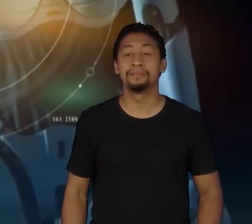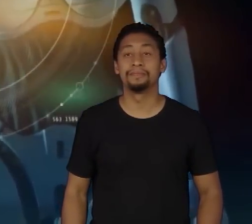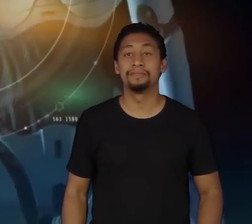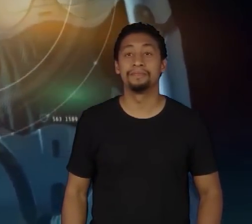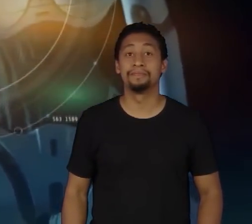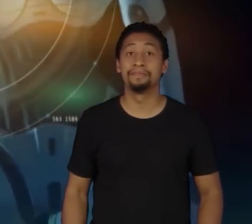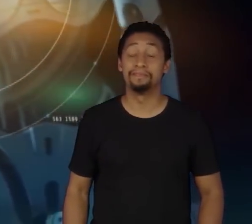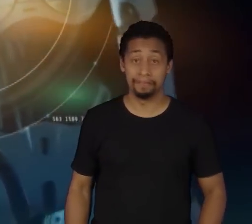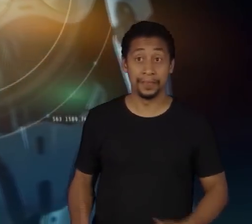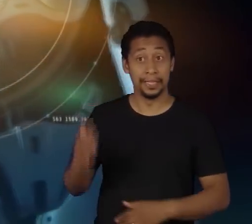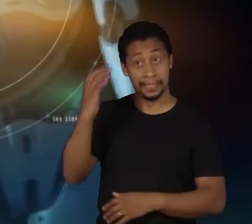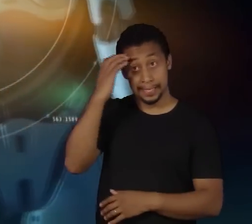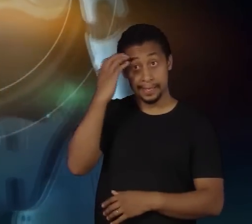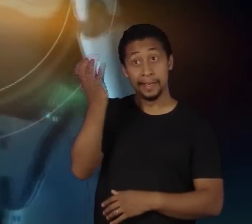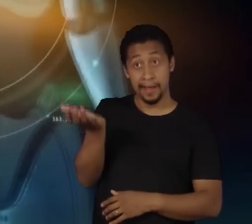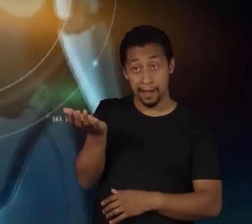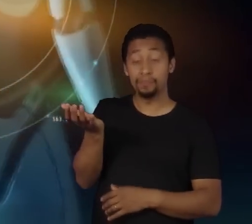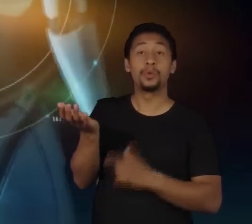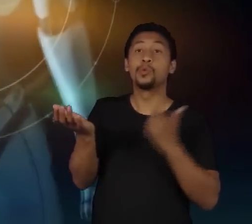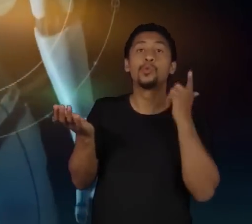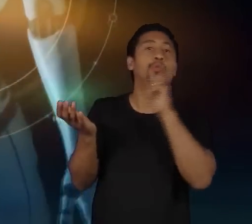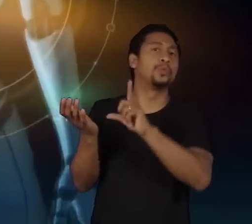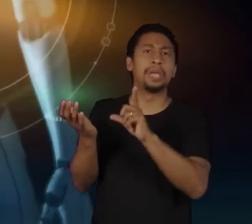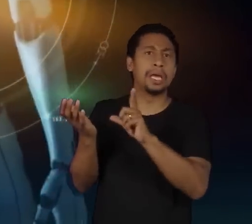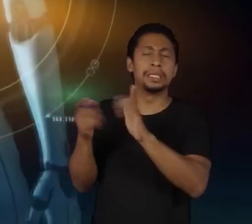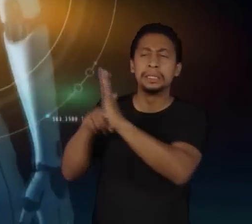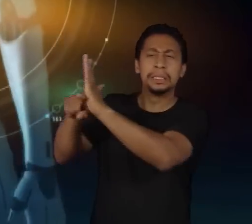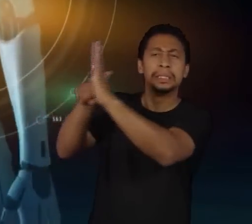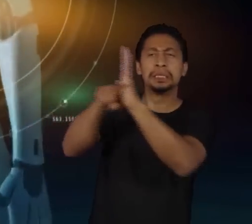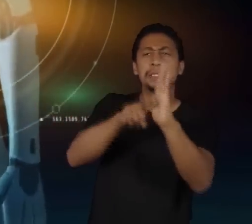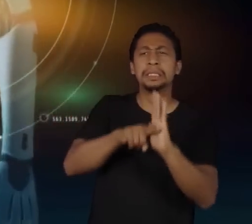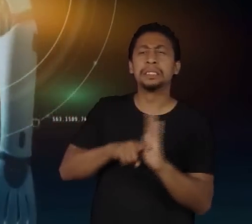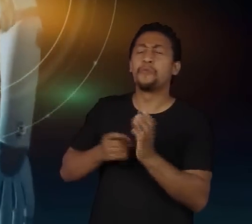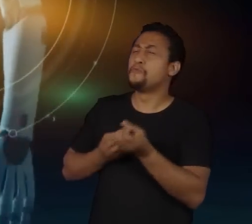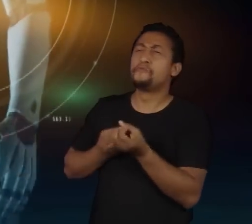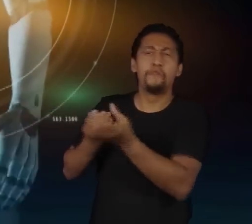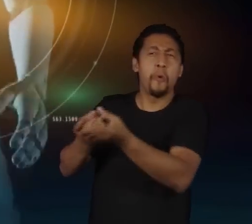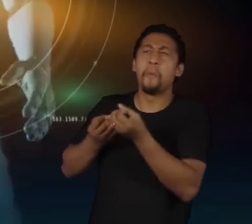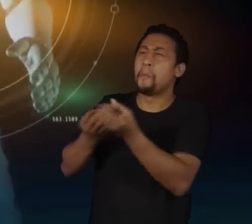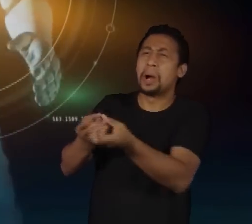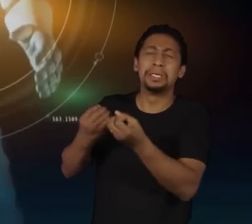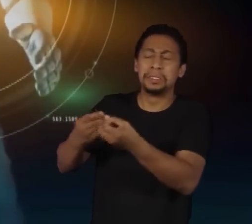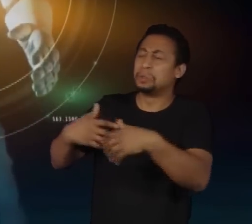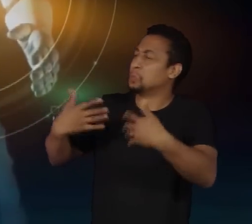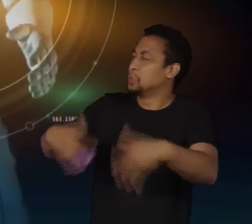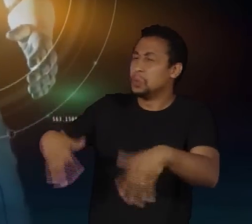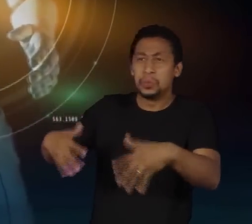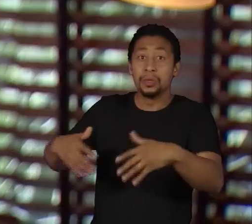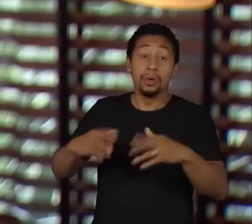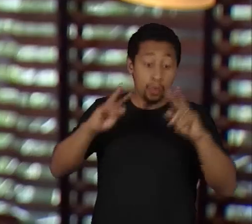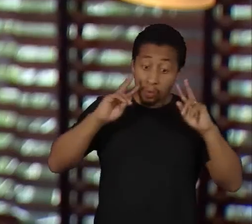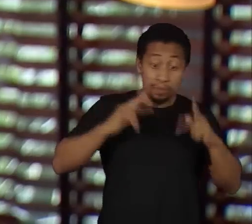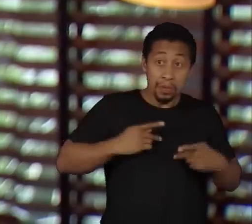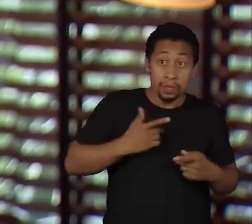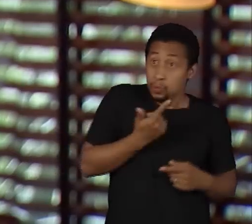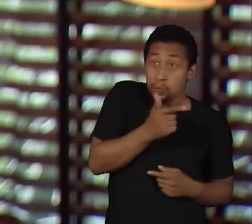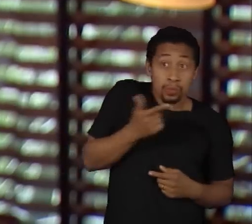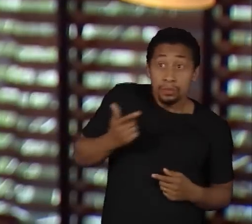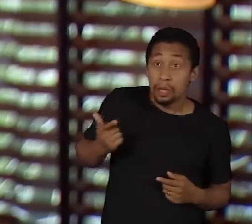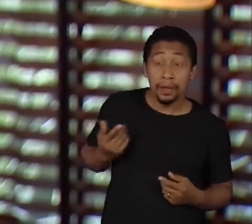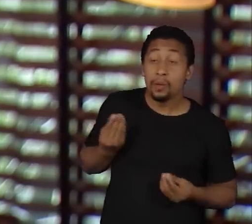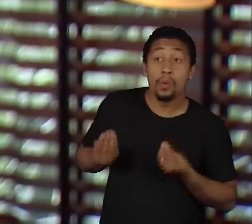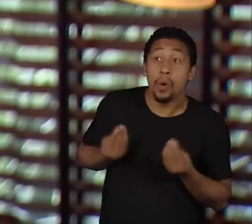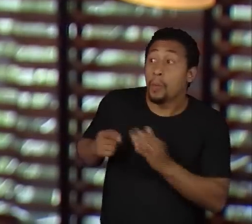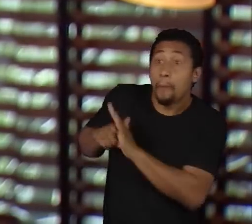Ele tem acesso a um conjunto de informações que nenhum ser humano tem. O que sobra para os seres humanos? Produzir